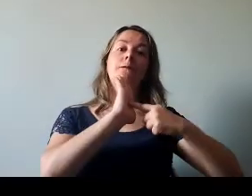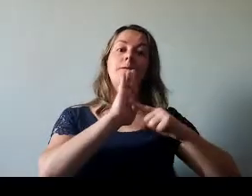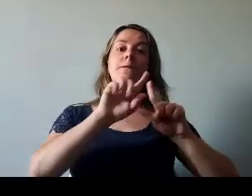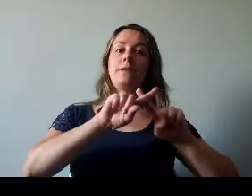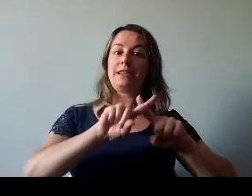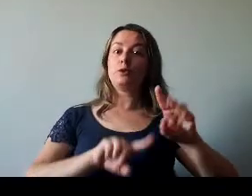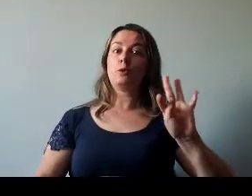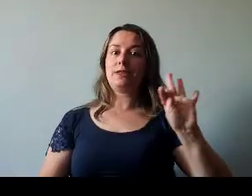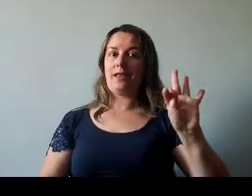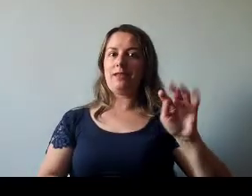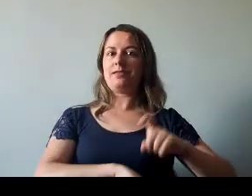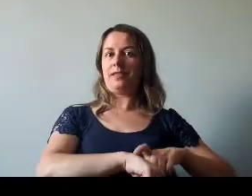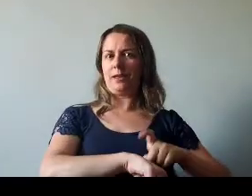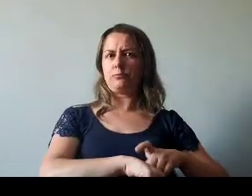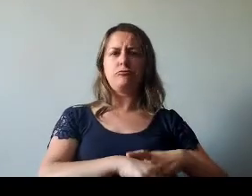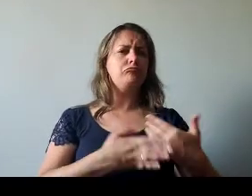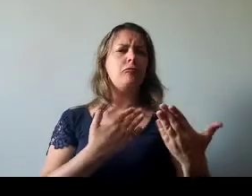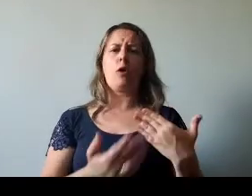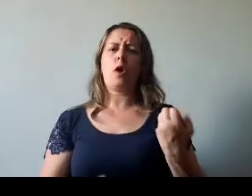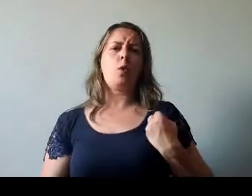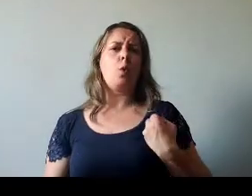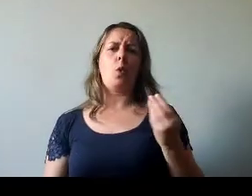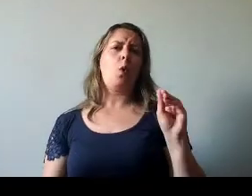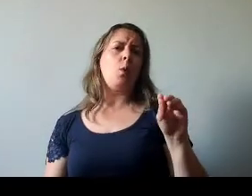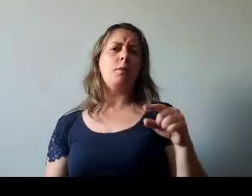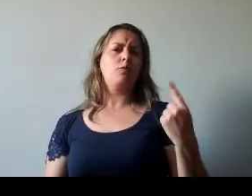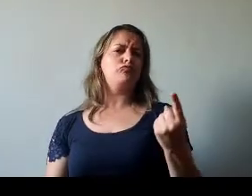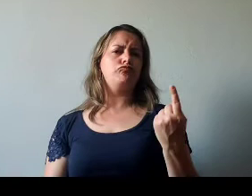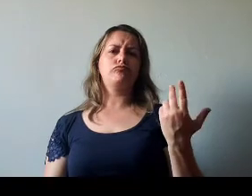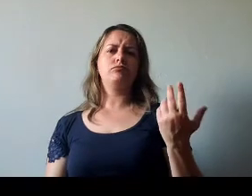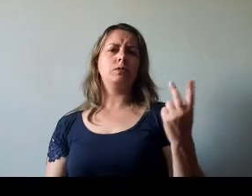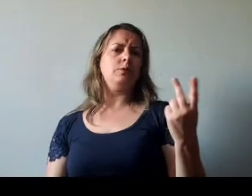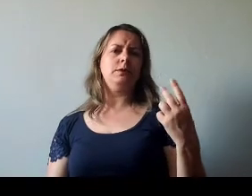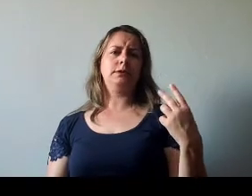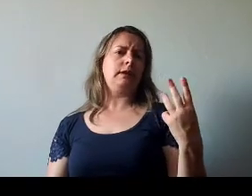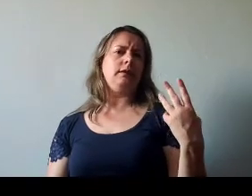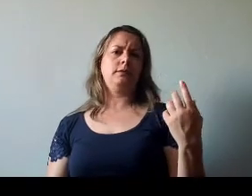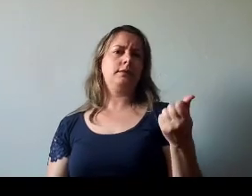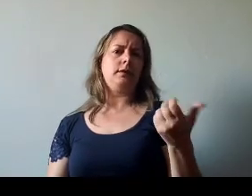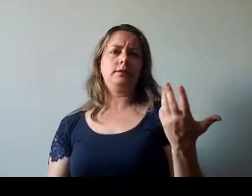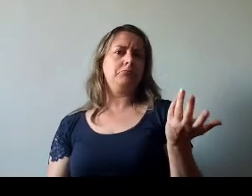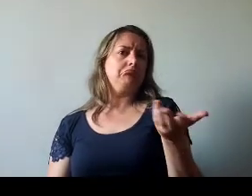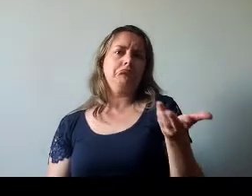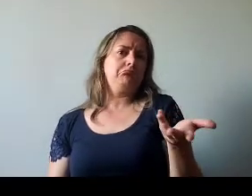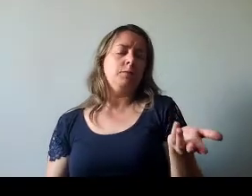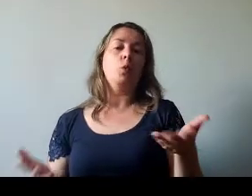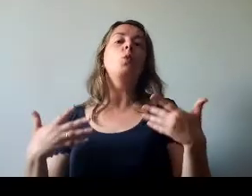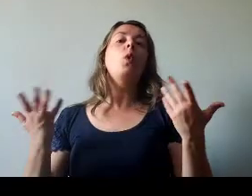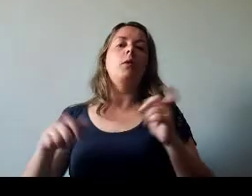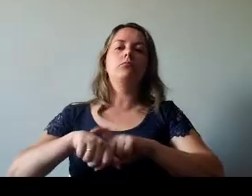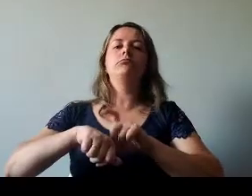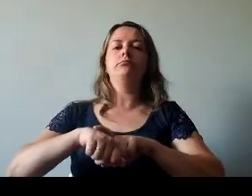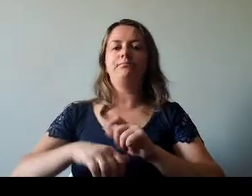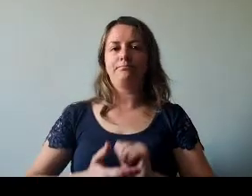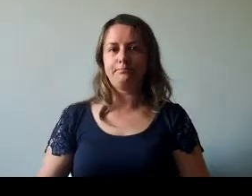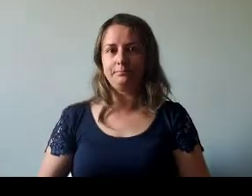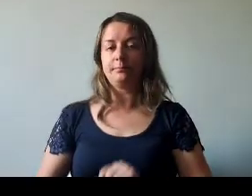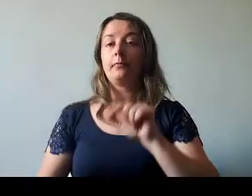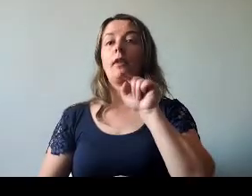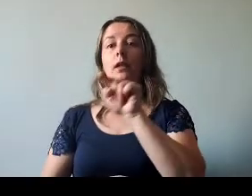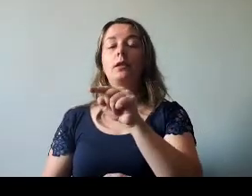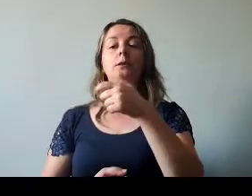qualquer valor. Pode ser 1, 2, 3, 6, né? Então, essa é a primeira equação do